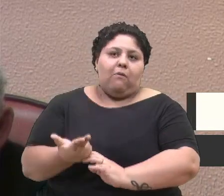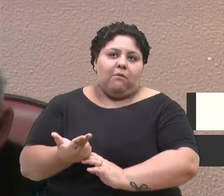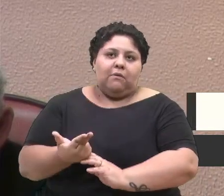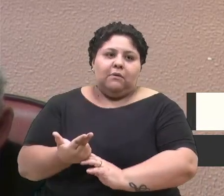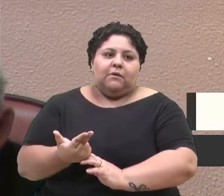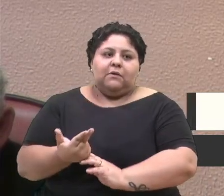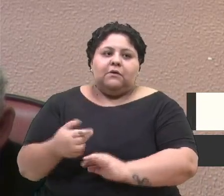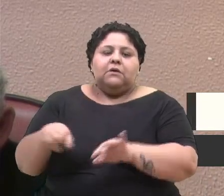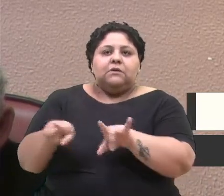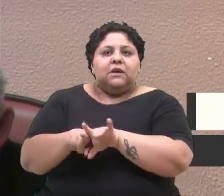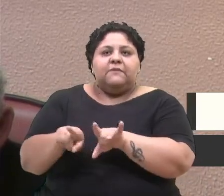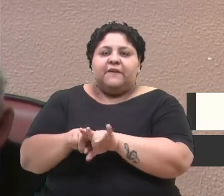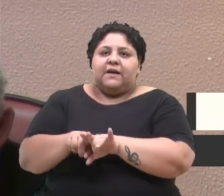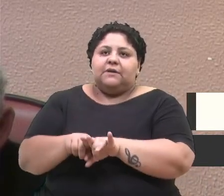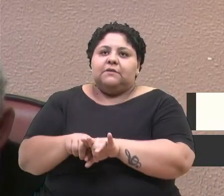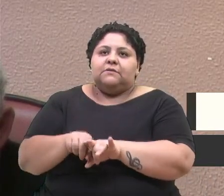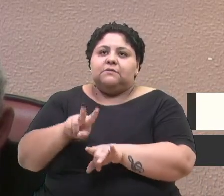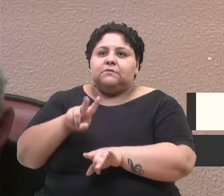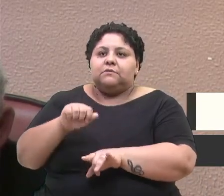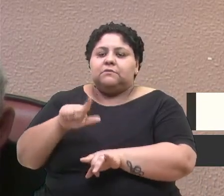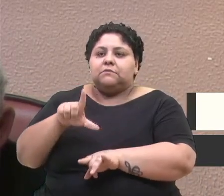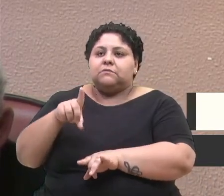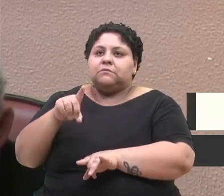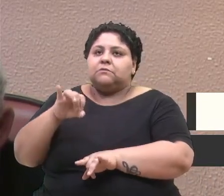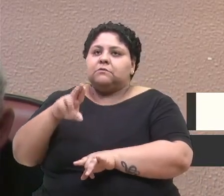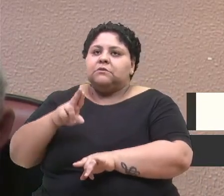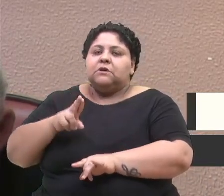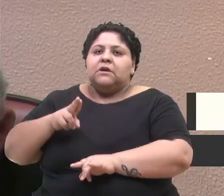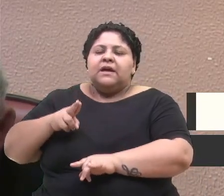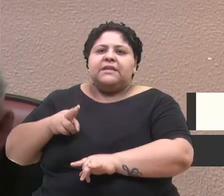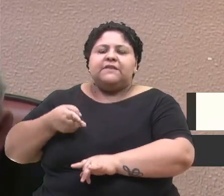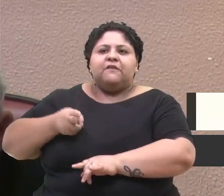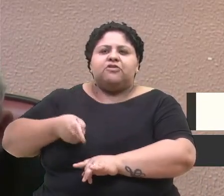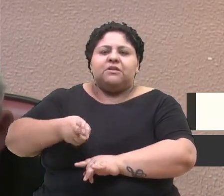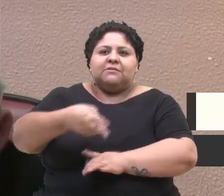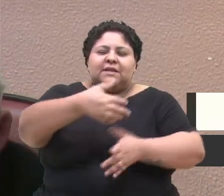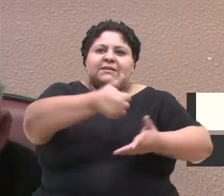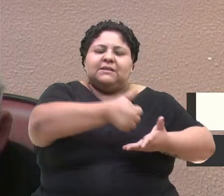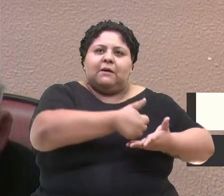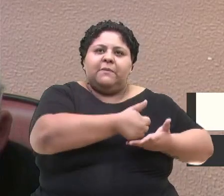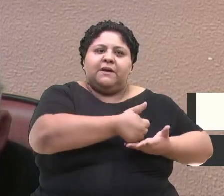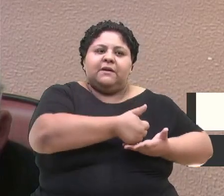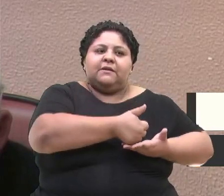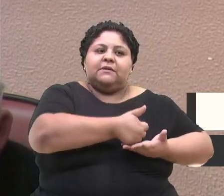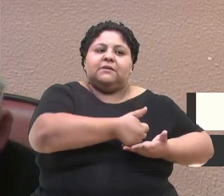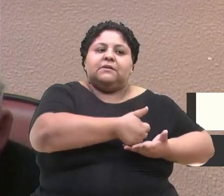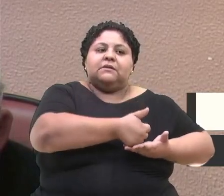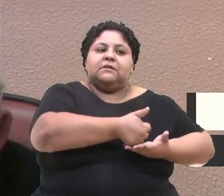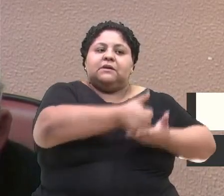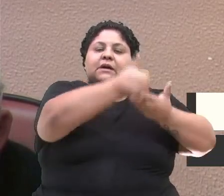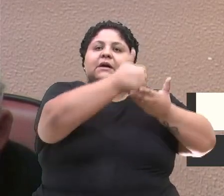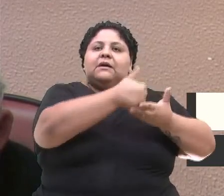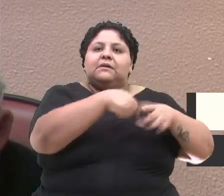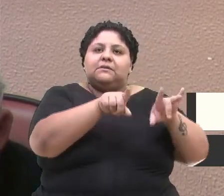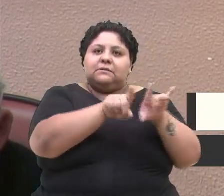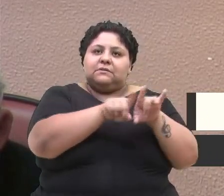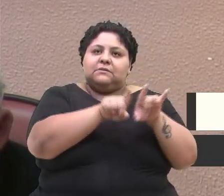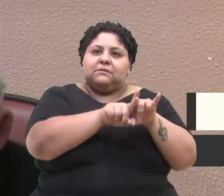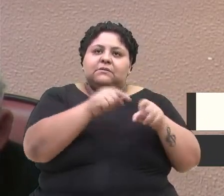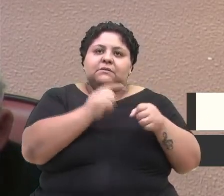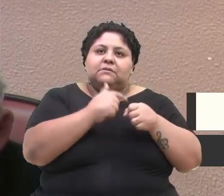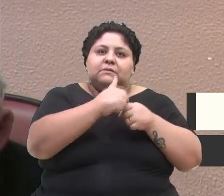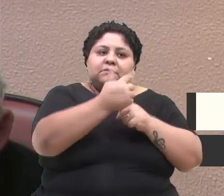E o Valdir sempre apoiando, né, que se não fosse alguém, principalmente fosse fazer uma visita, que é uma cidade muito